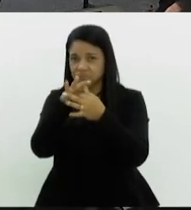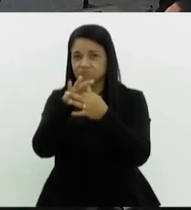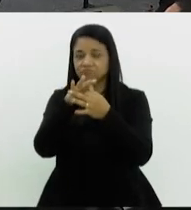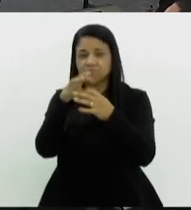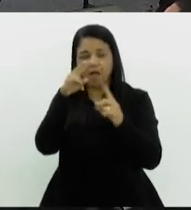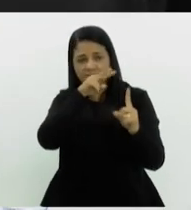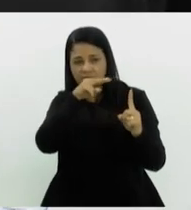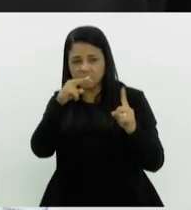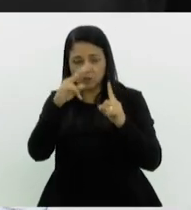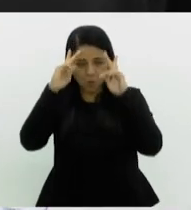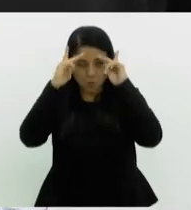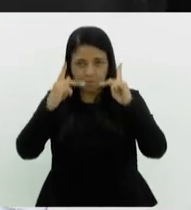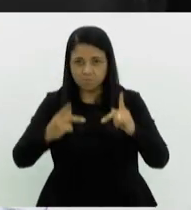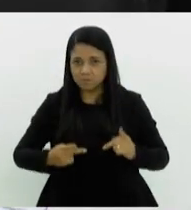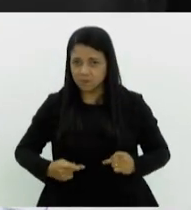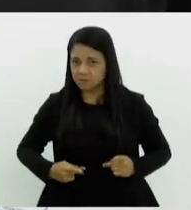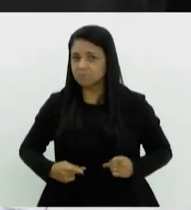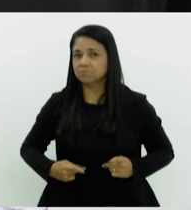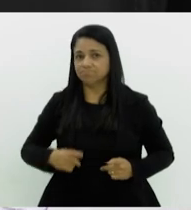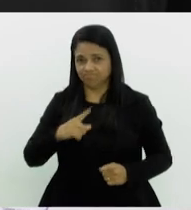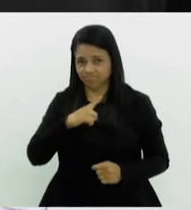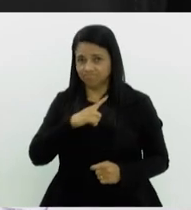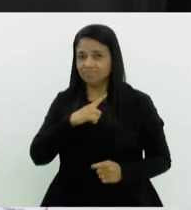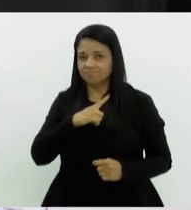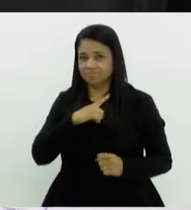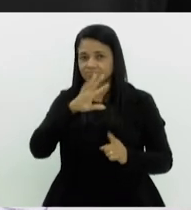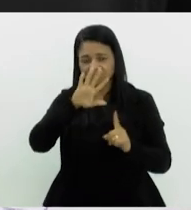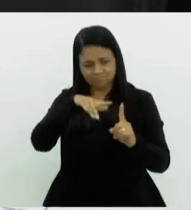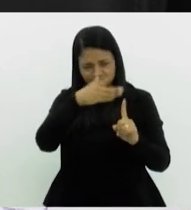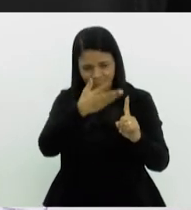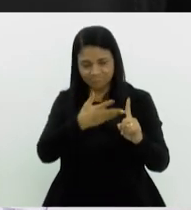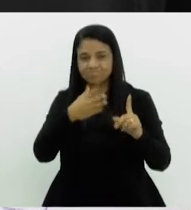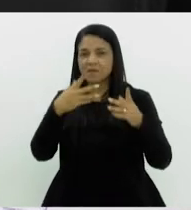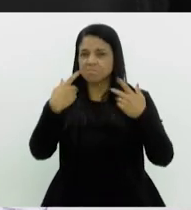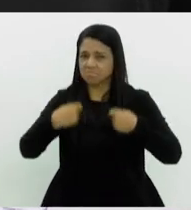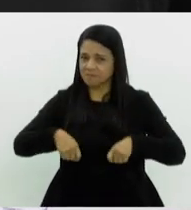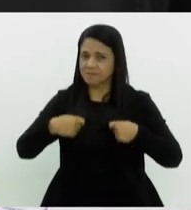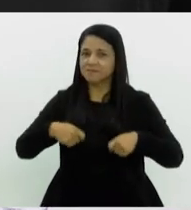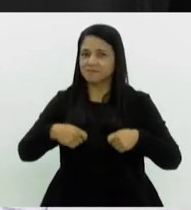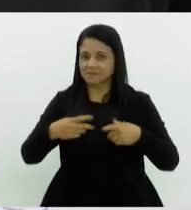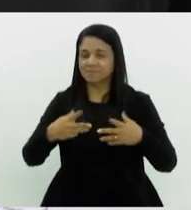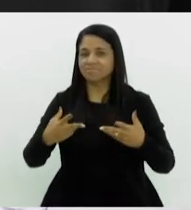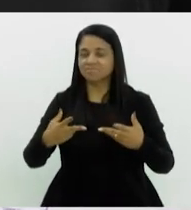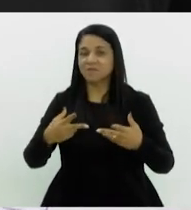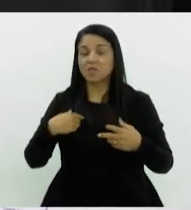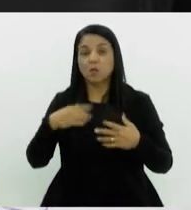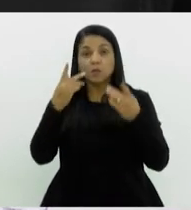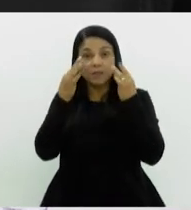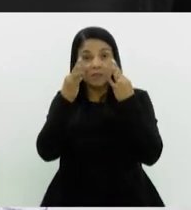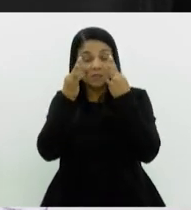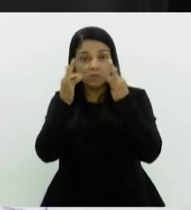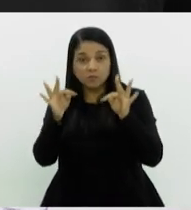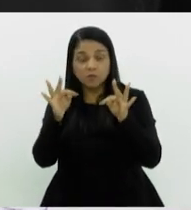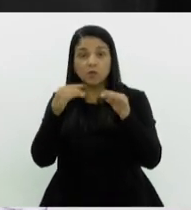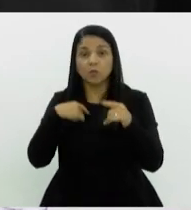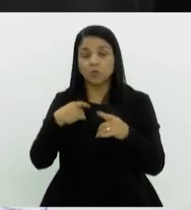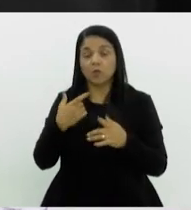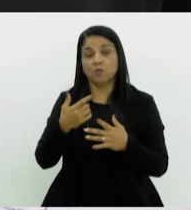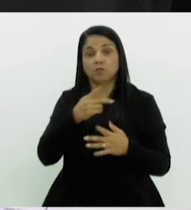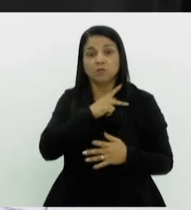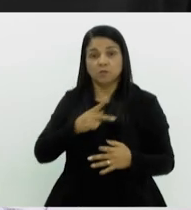muito grande e realmente merecida essa homenagem. E eu sou testemunha, porque quando fui presidente do Tribunal de